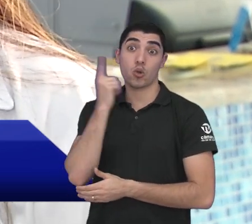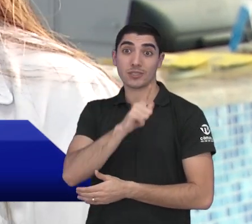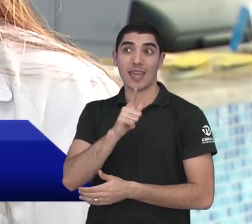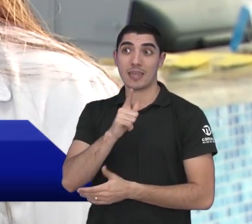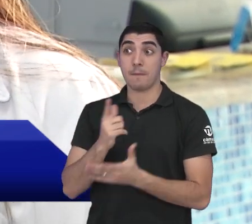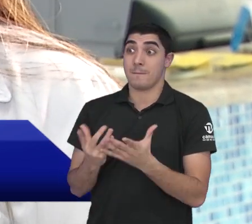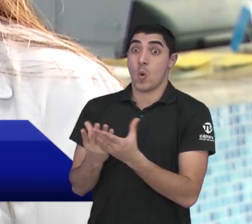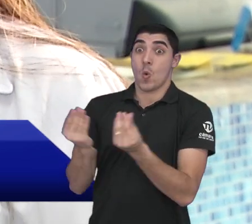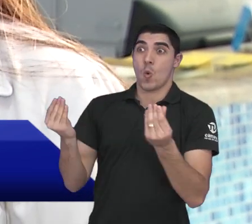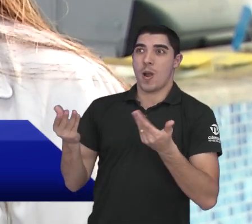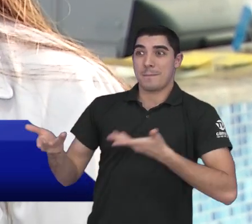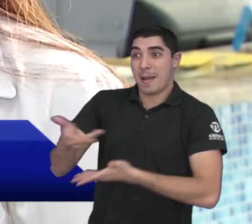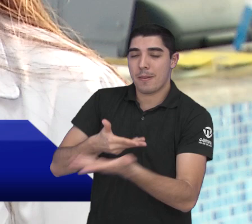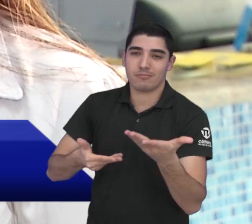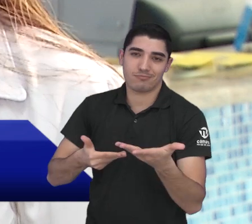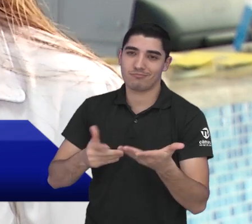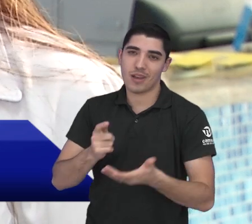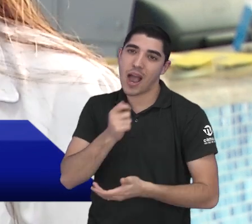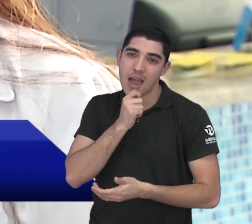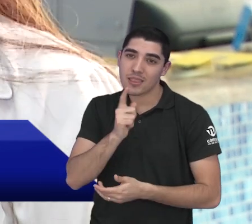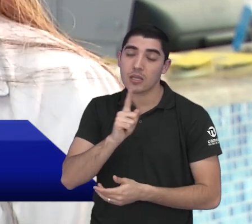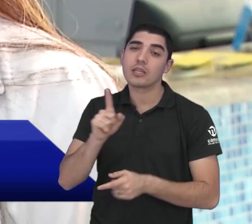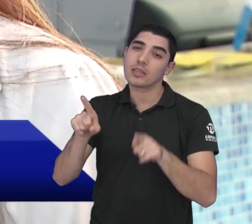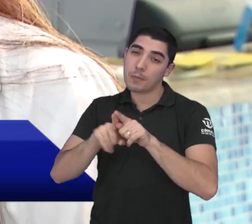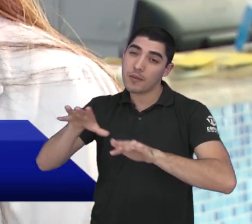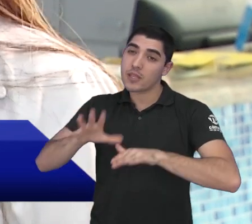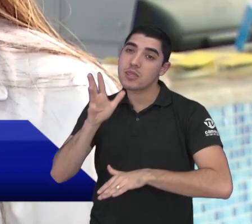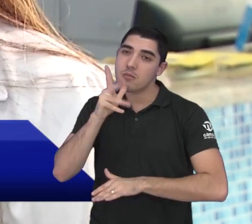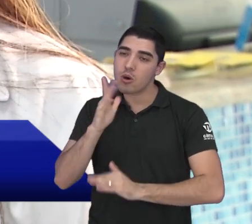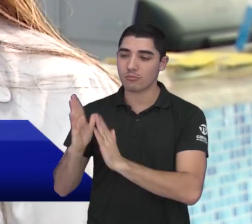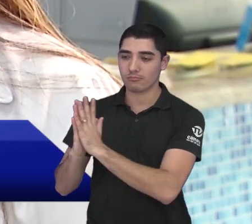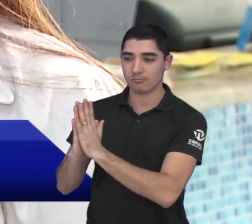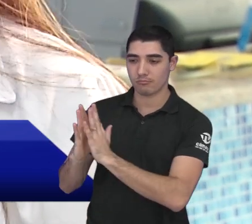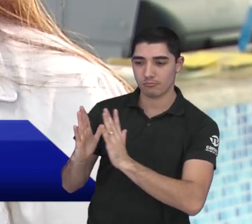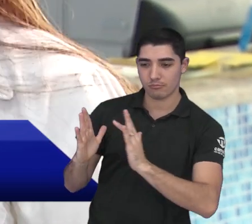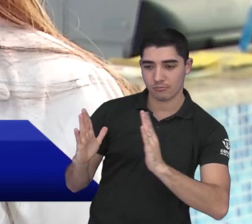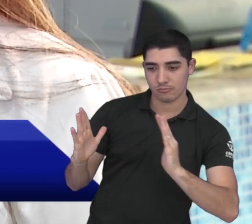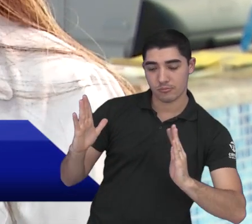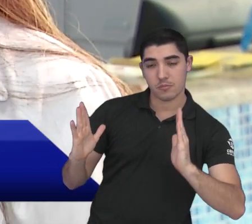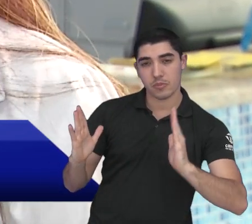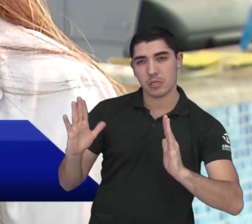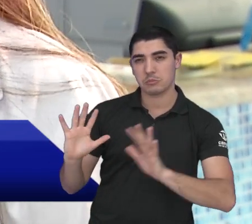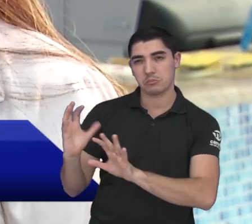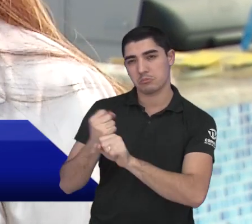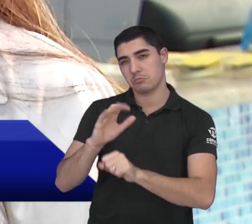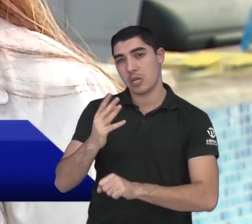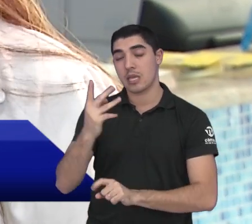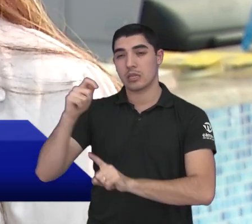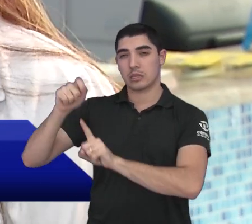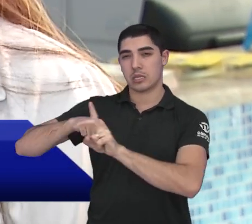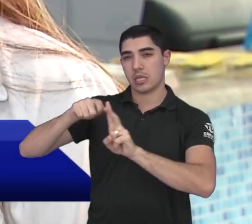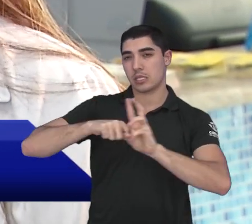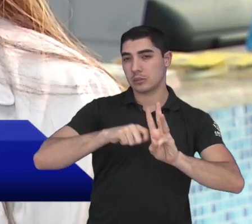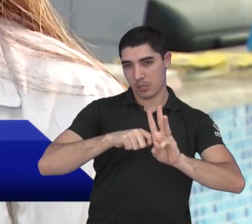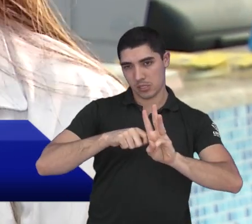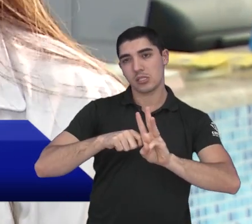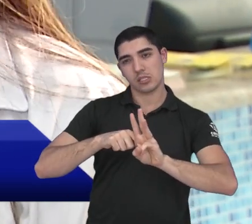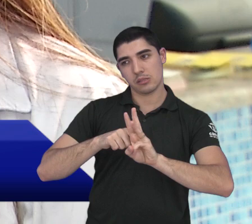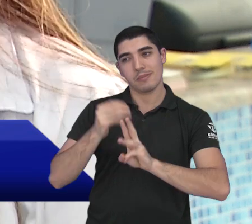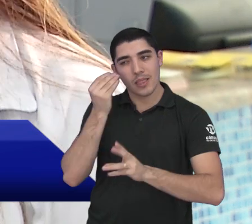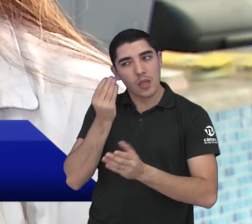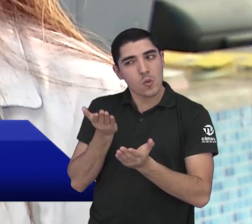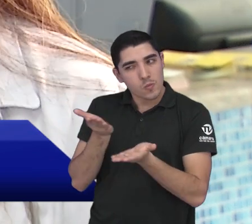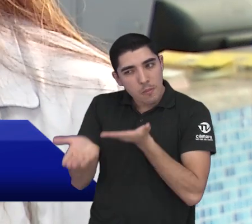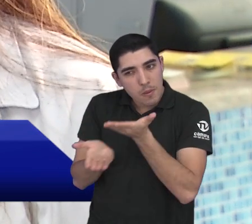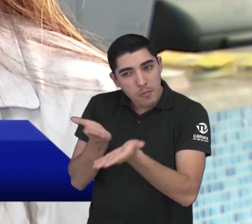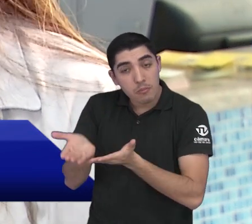consegue fazer tão amplamente e também num longo período. A gente consegue acompanhar o paciente em torno de 3